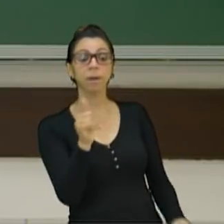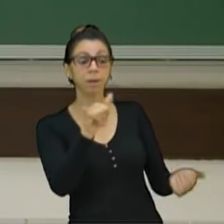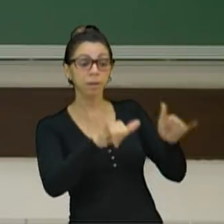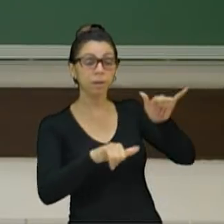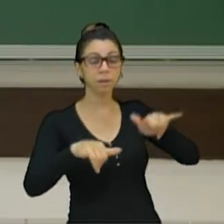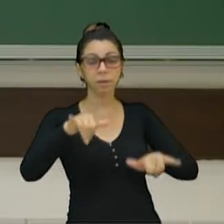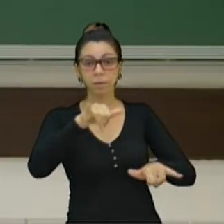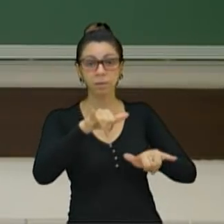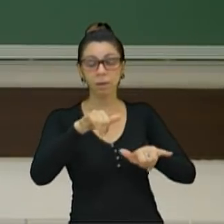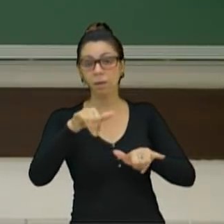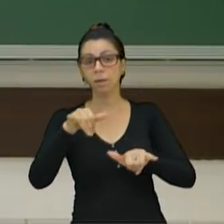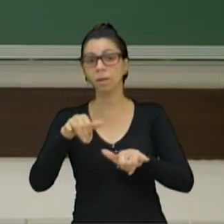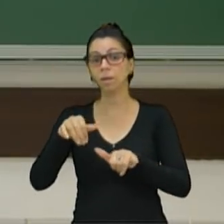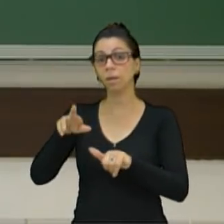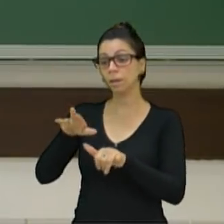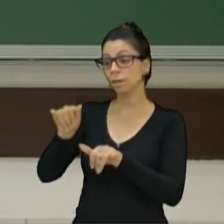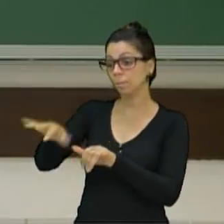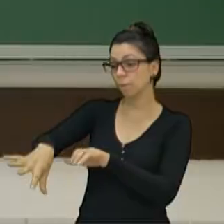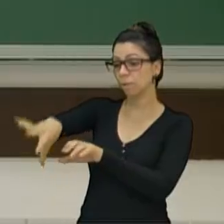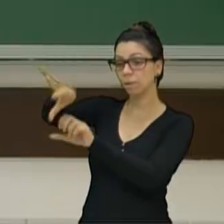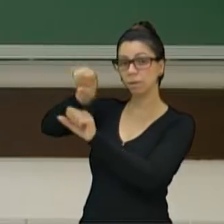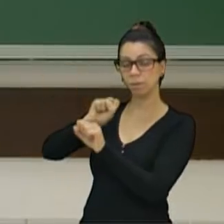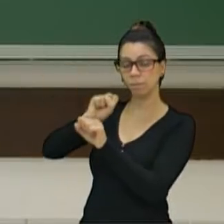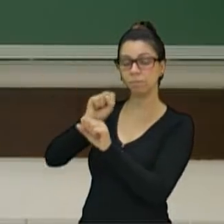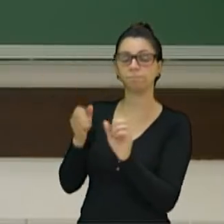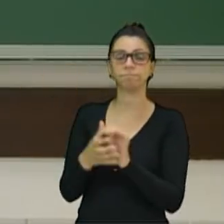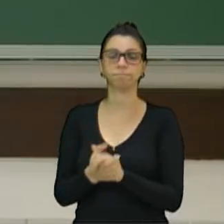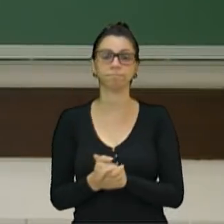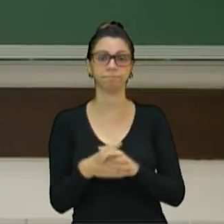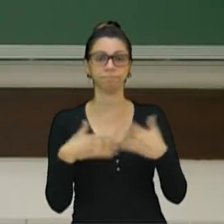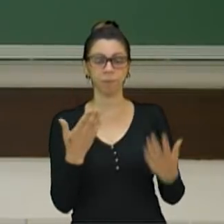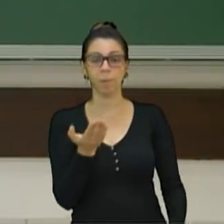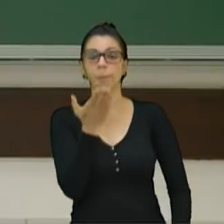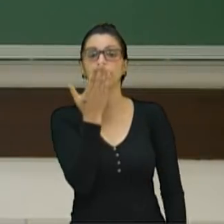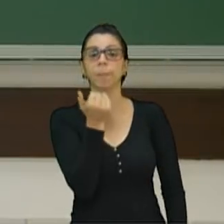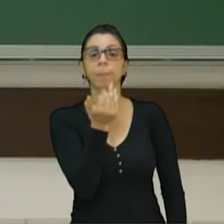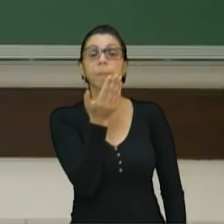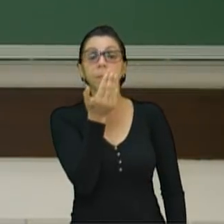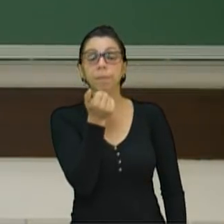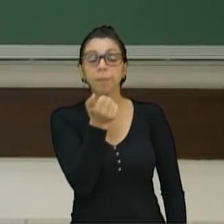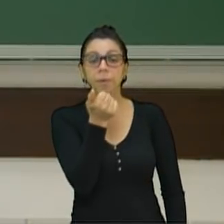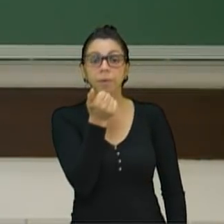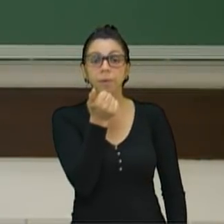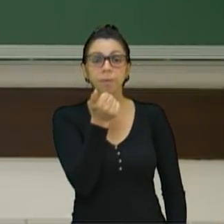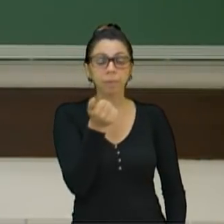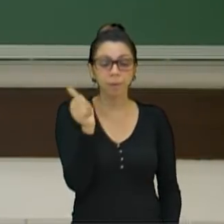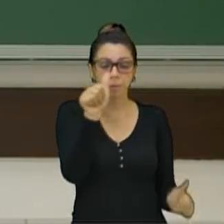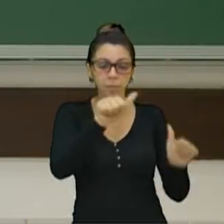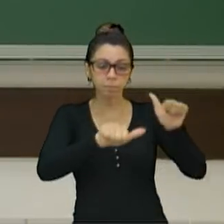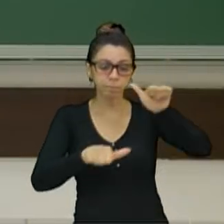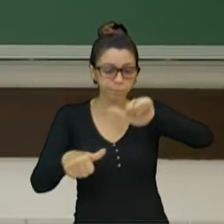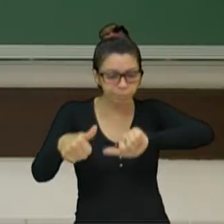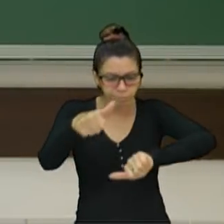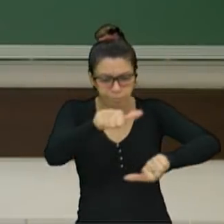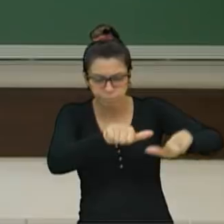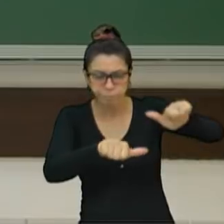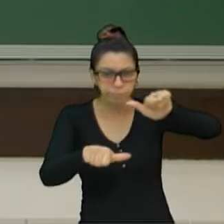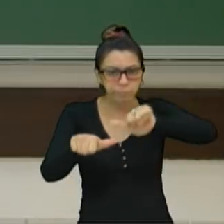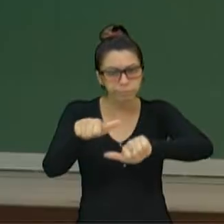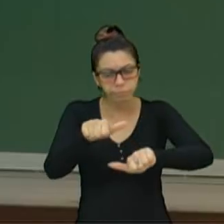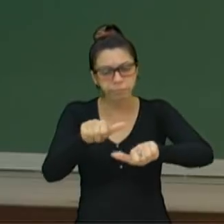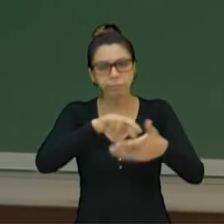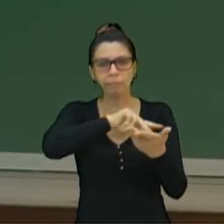de receber. Então, quando o alimento, que é composto de vários nutrientes e várias substâncias